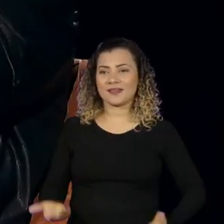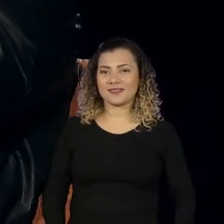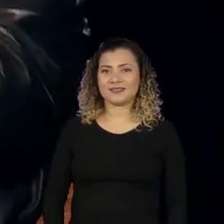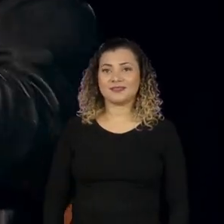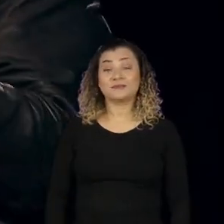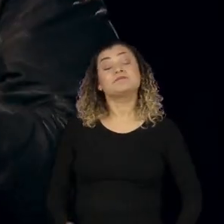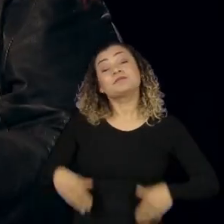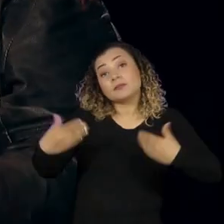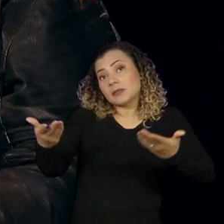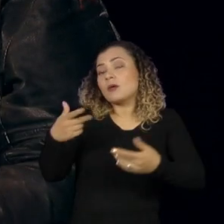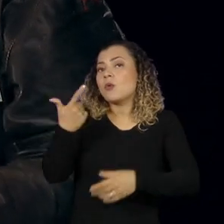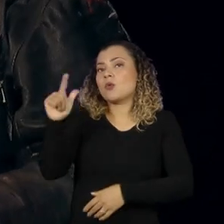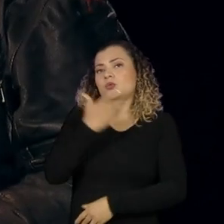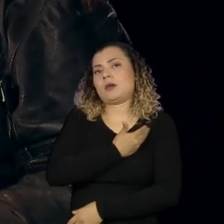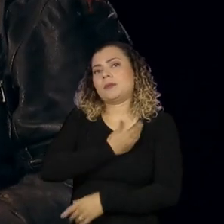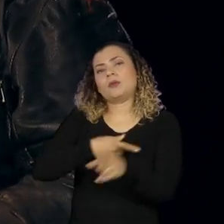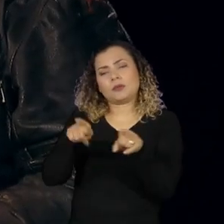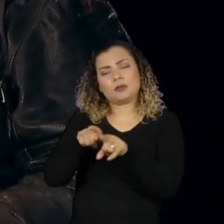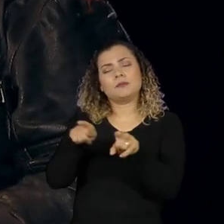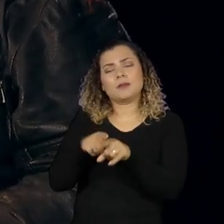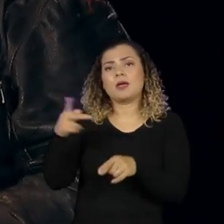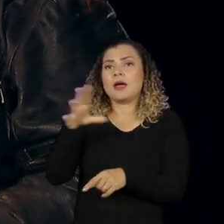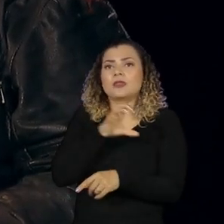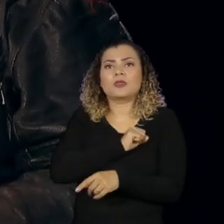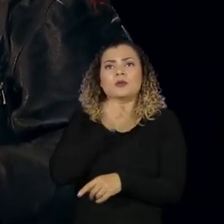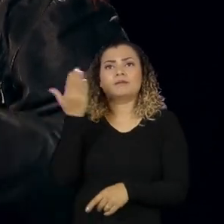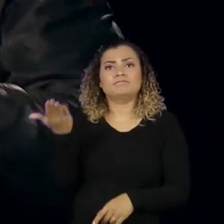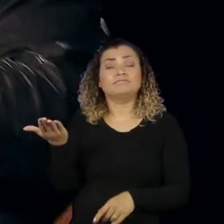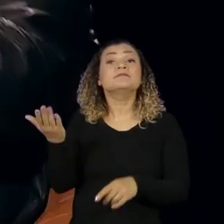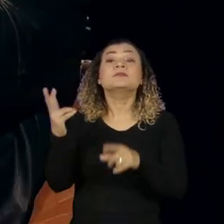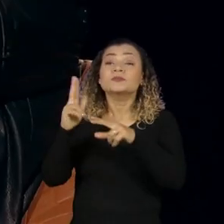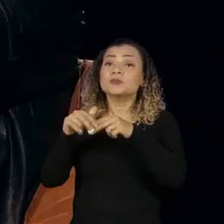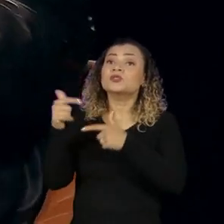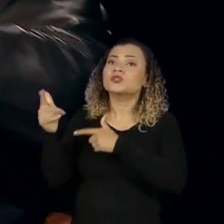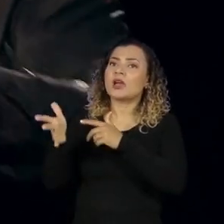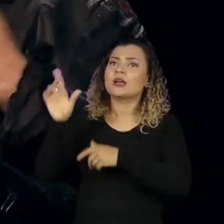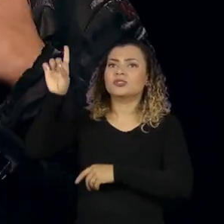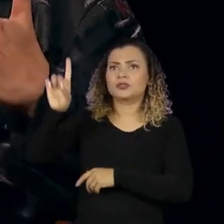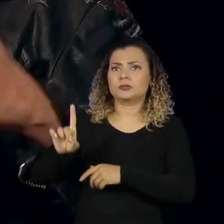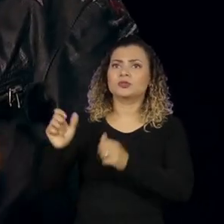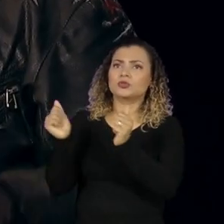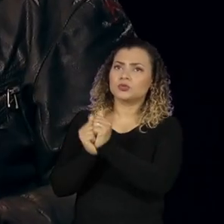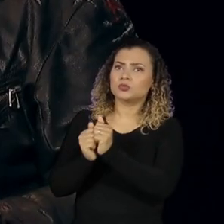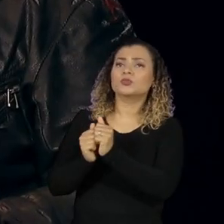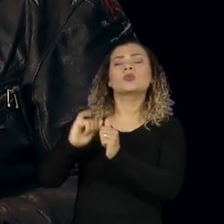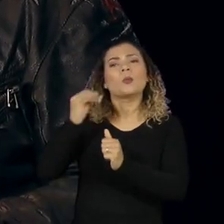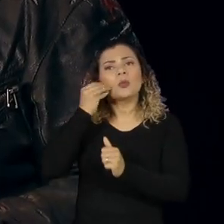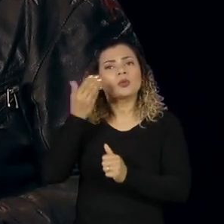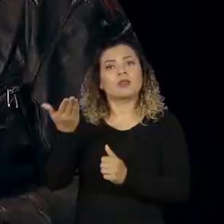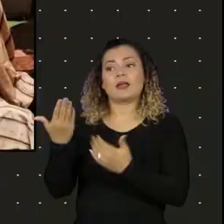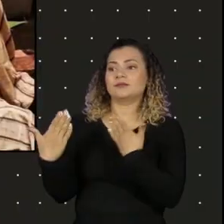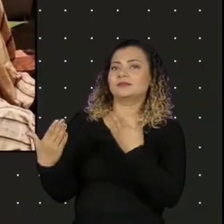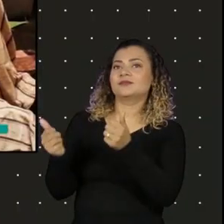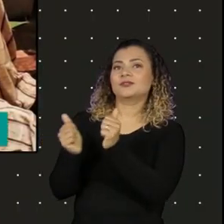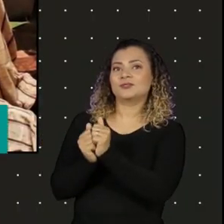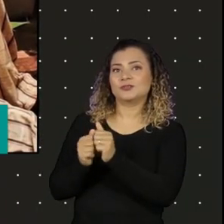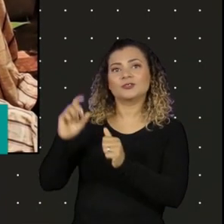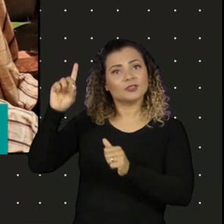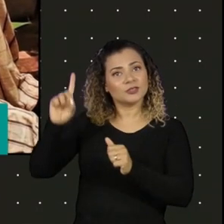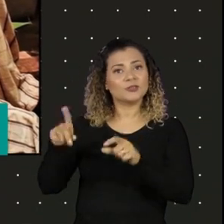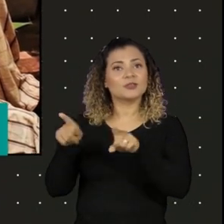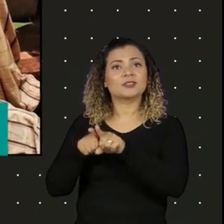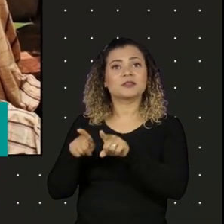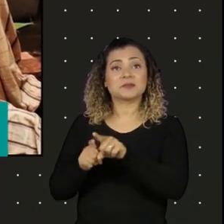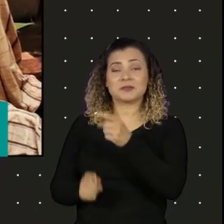Genial. E o Pereio é outro grande amigo, né? Eu adoro o Pereio também. O Pereio já dirigi ele, tive esse privilégio, né? Dirigi ele no